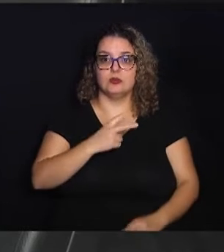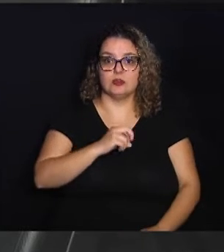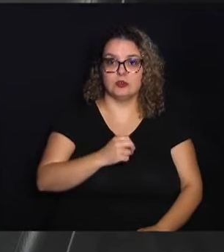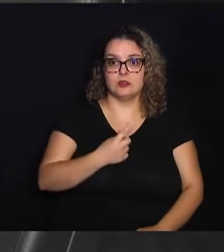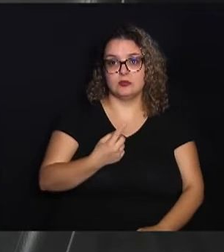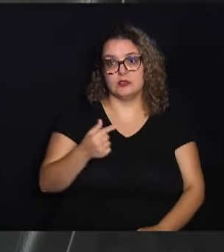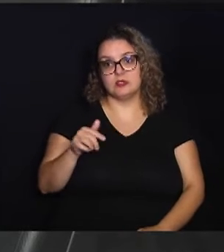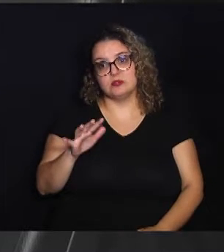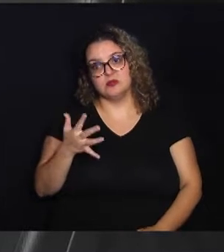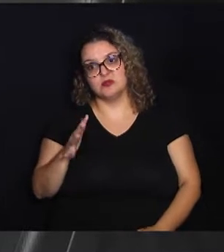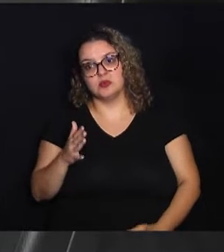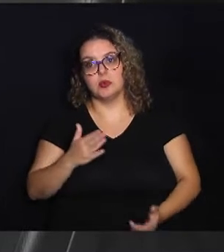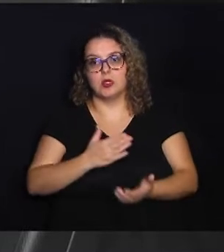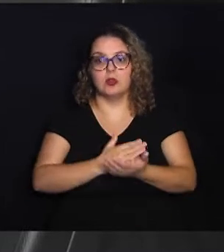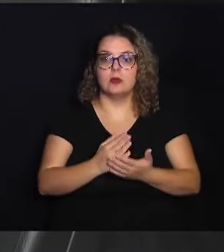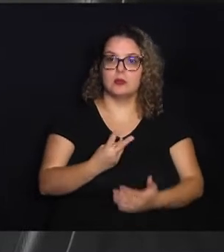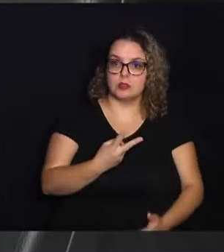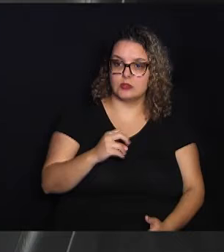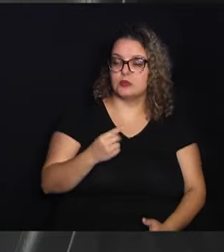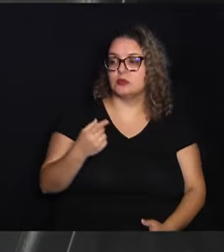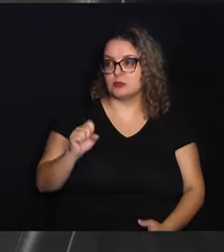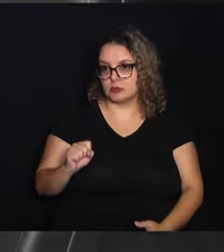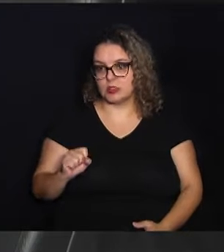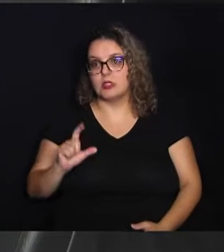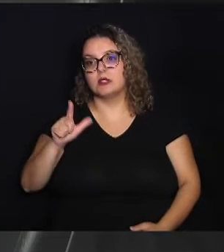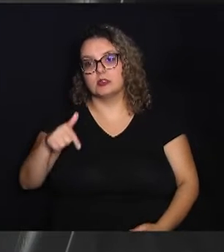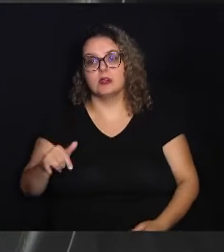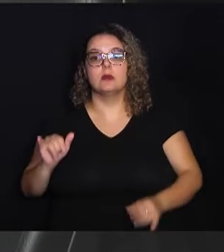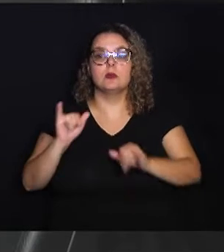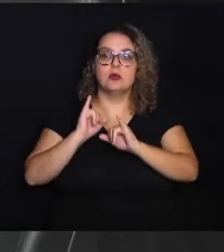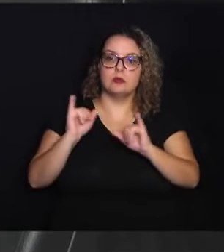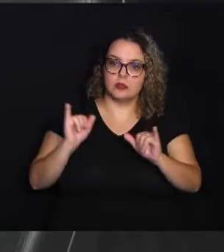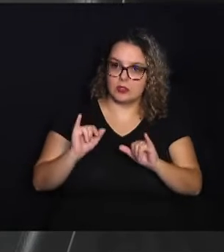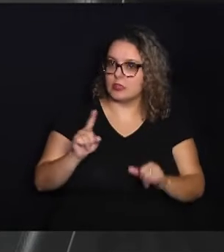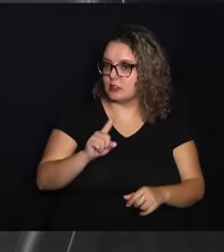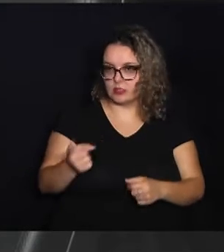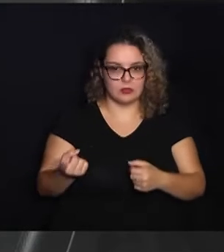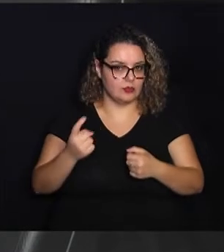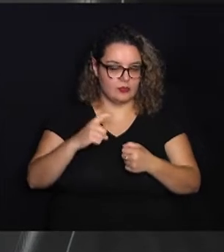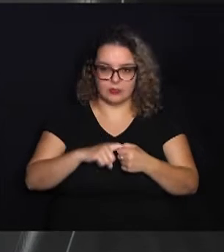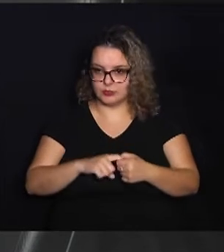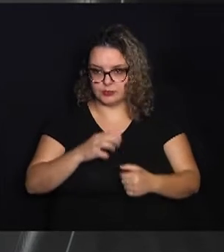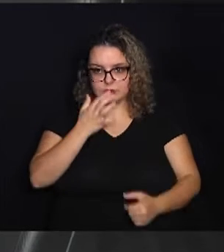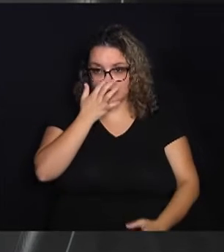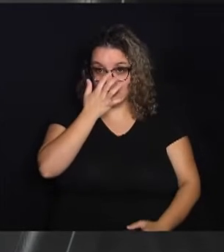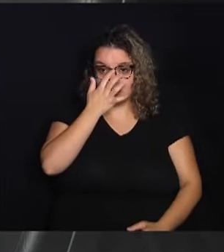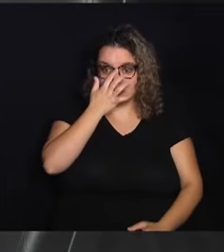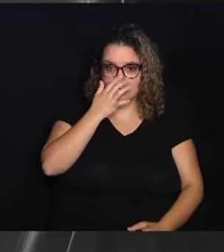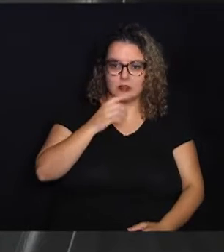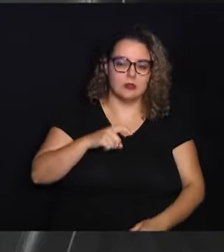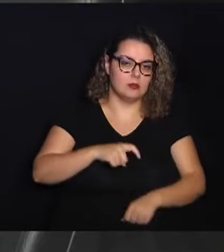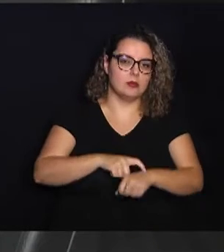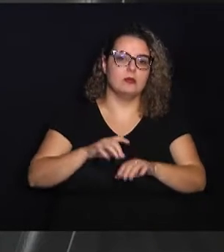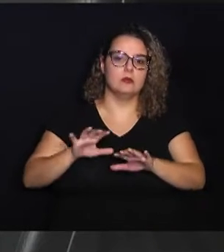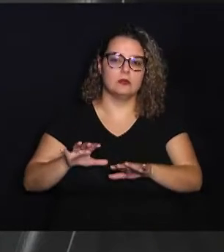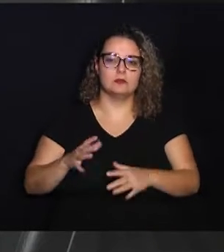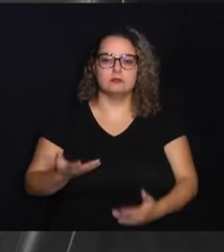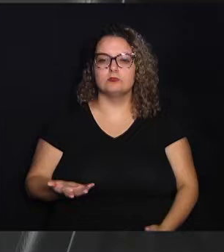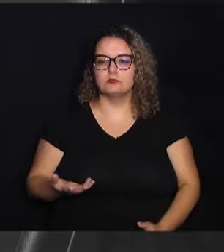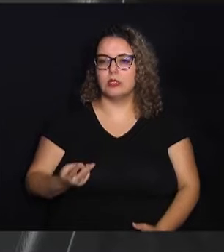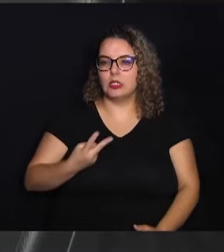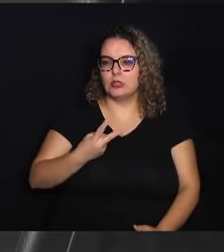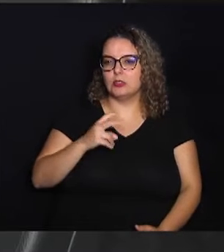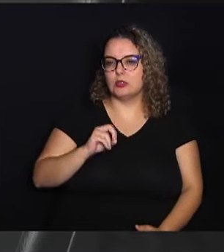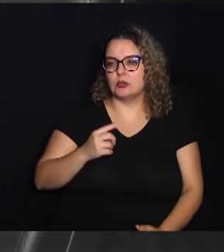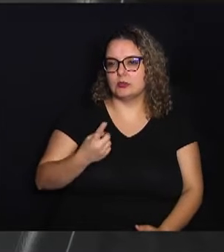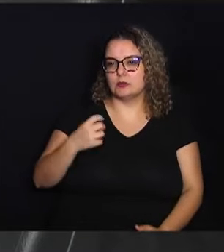até iniciozinho de 2018, aí eu saí para a campanha, não voltei. E aí eu fiquei um tempo, que eu falo, 2019